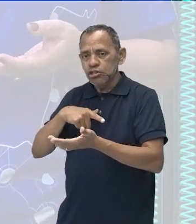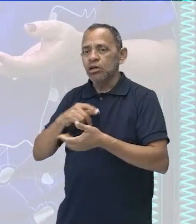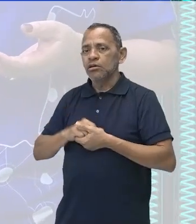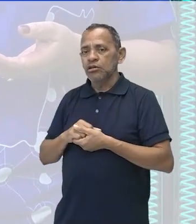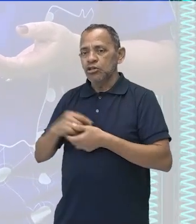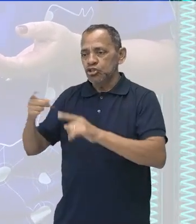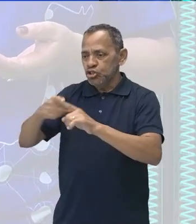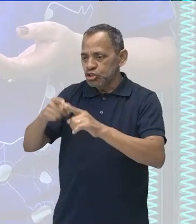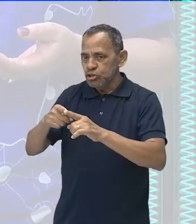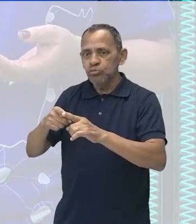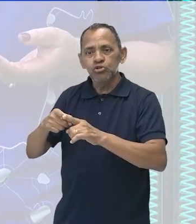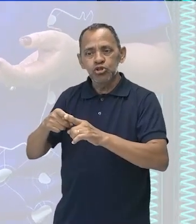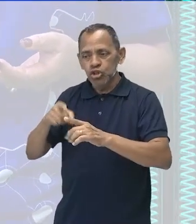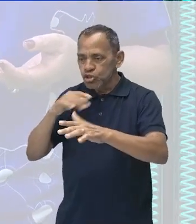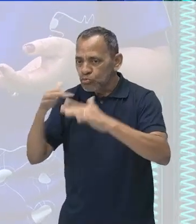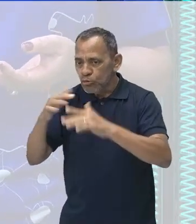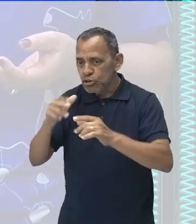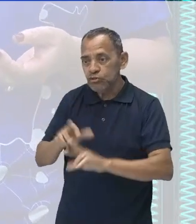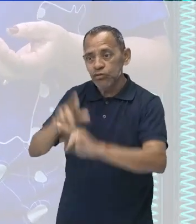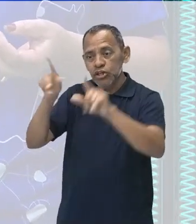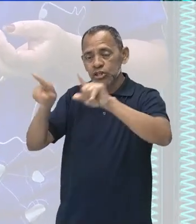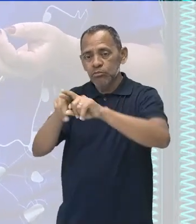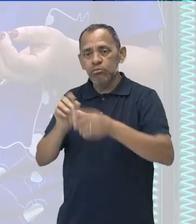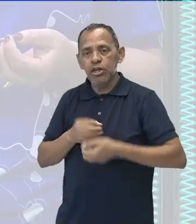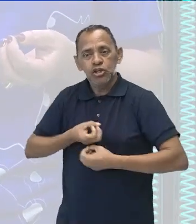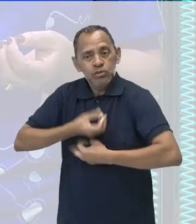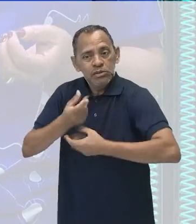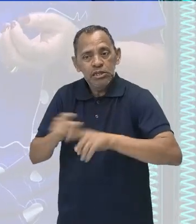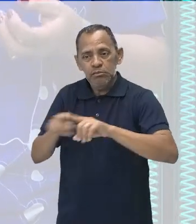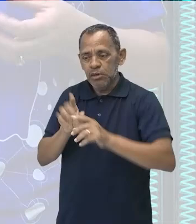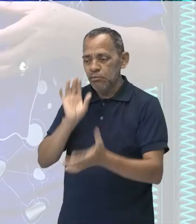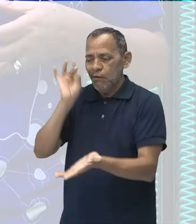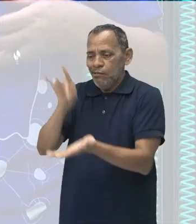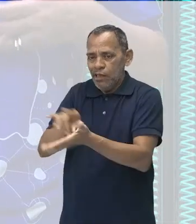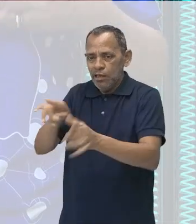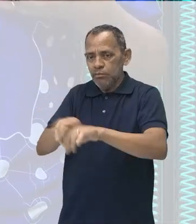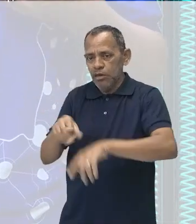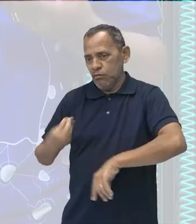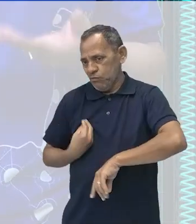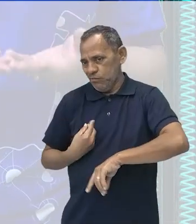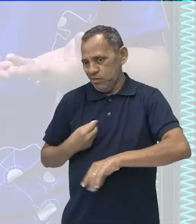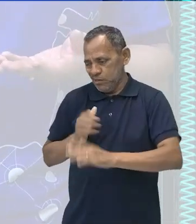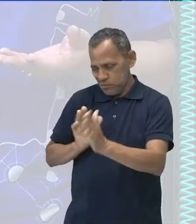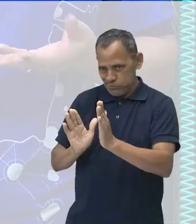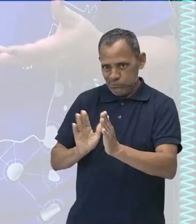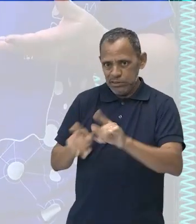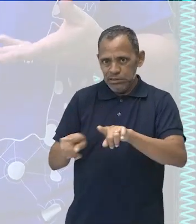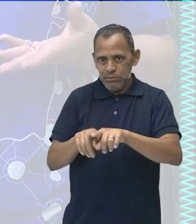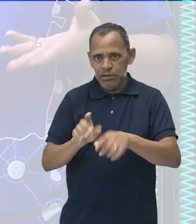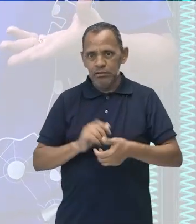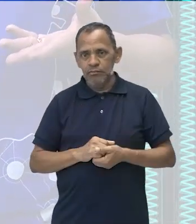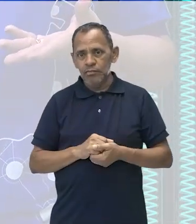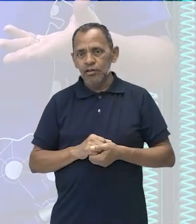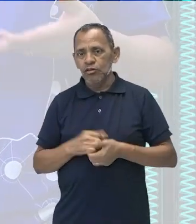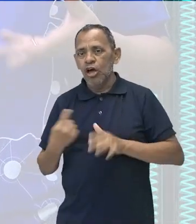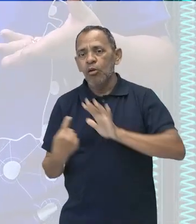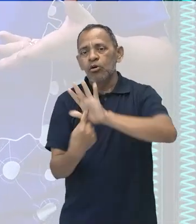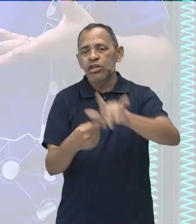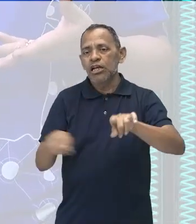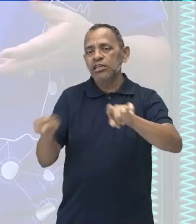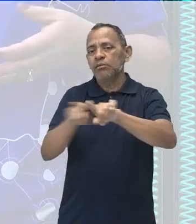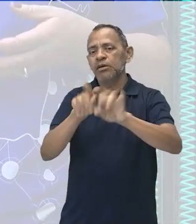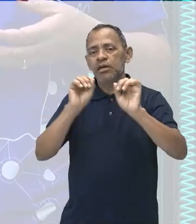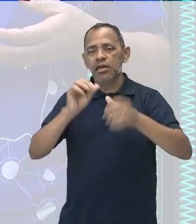tornam necessários pela realidade, pelo que estavam vivendo. Então, vem, né, trazer esse